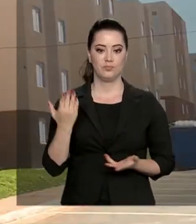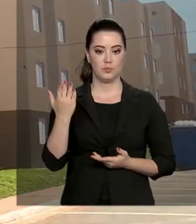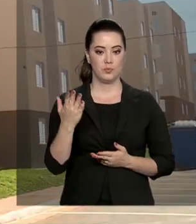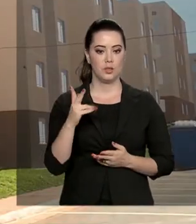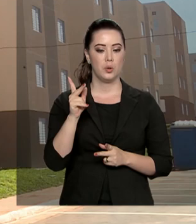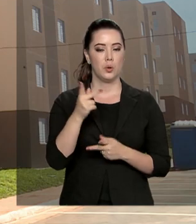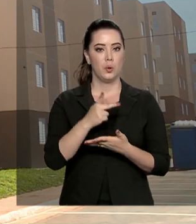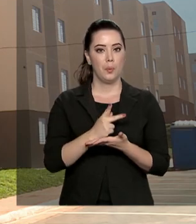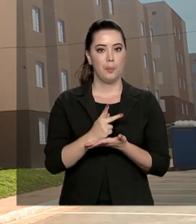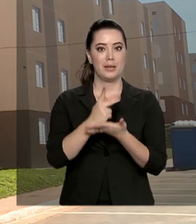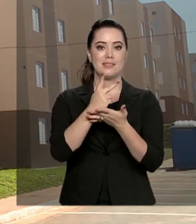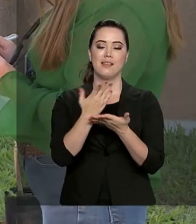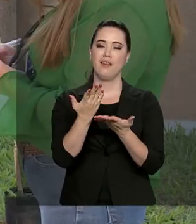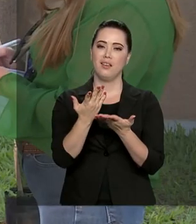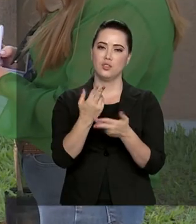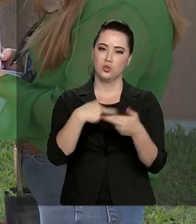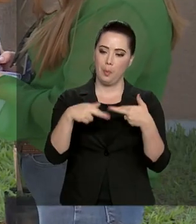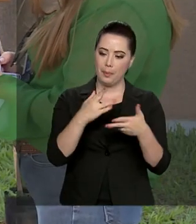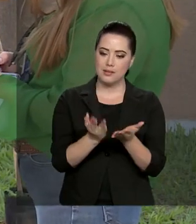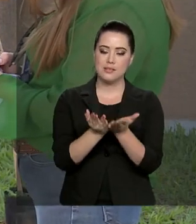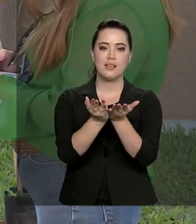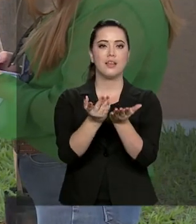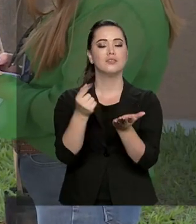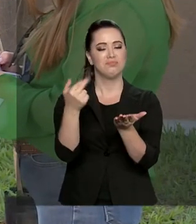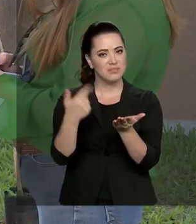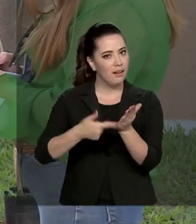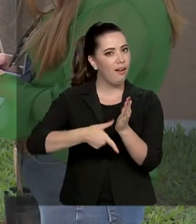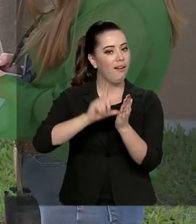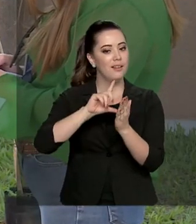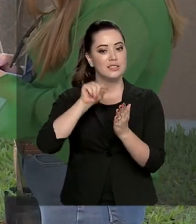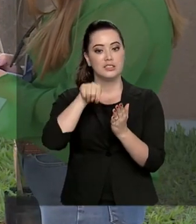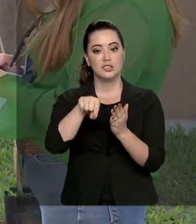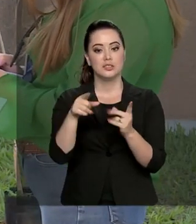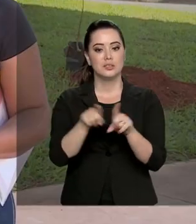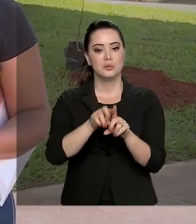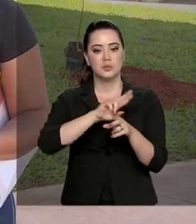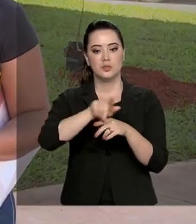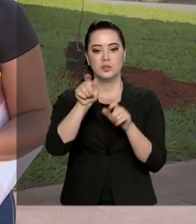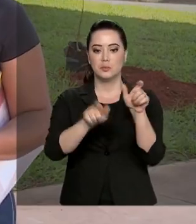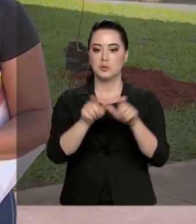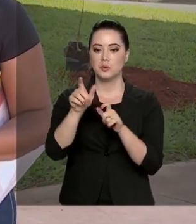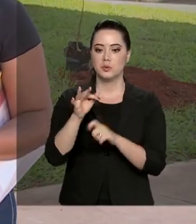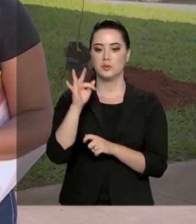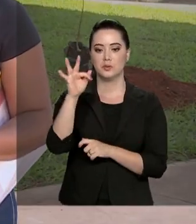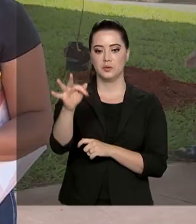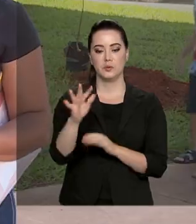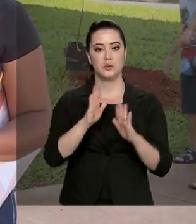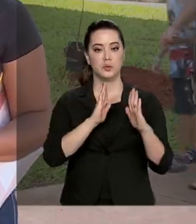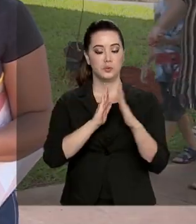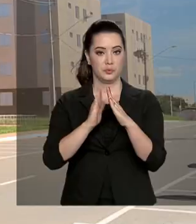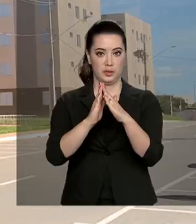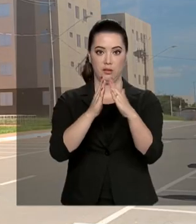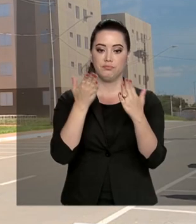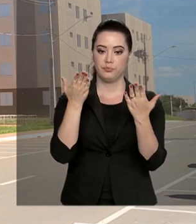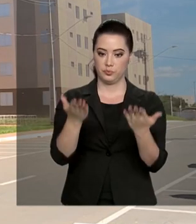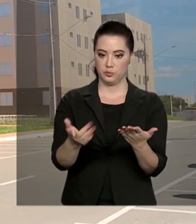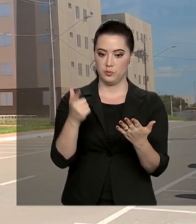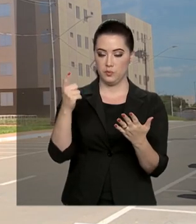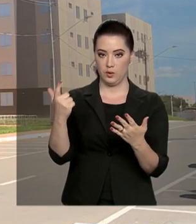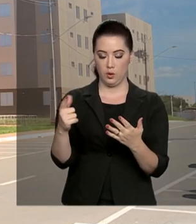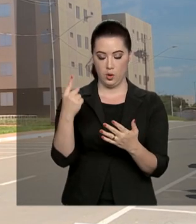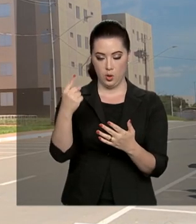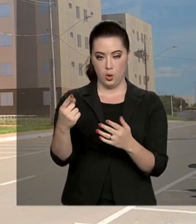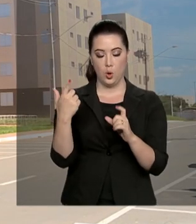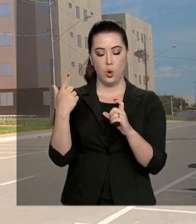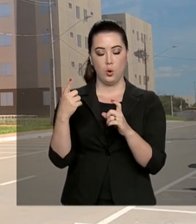de Natal que chegou mais cedo não só para Maria Antônia, mas para esses futuros moradores dos residenciais Crichá